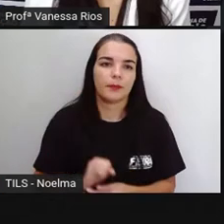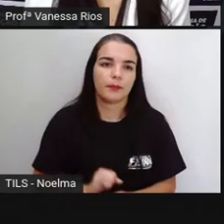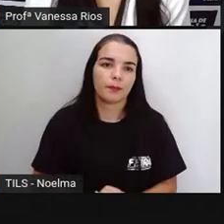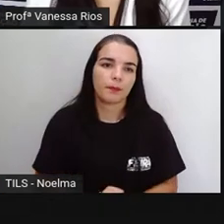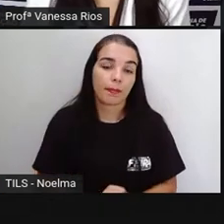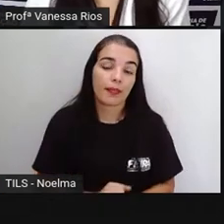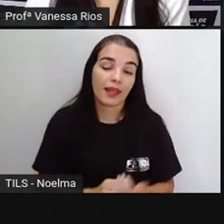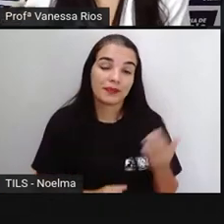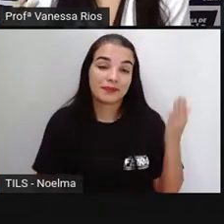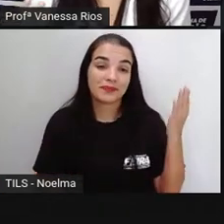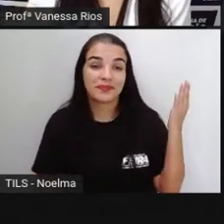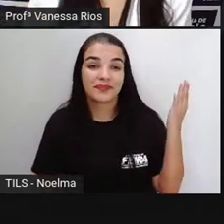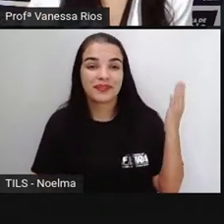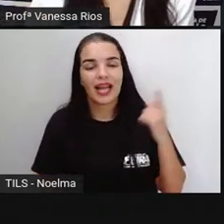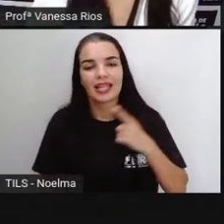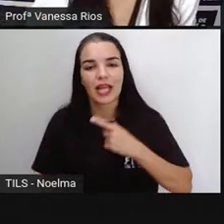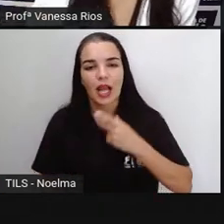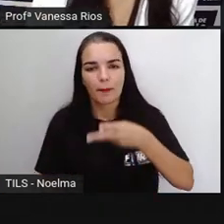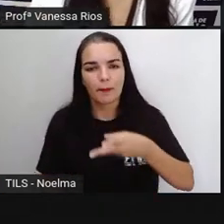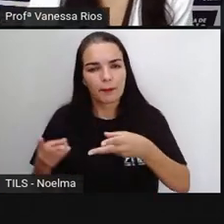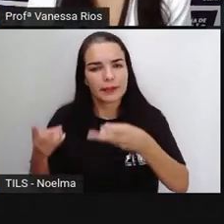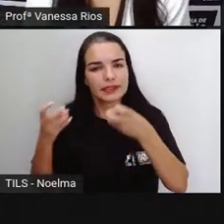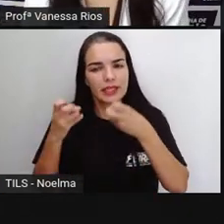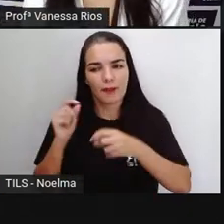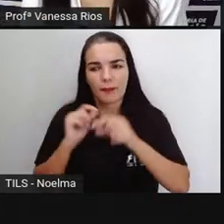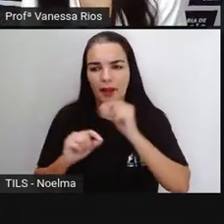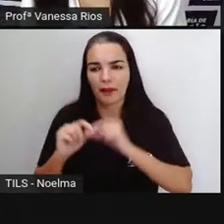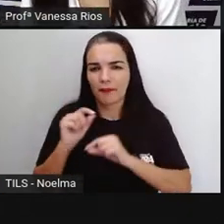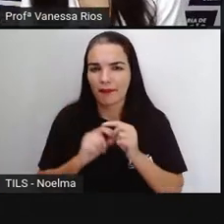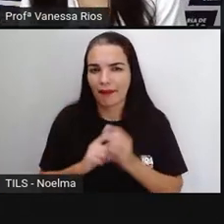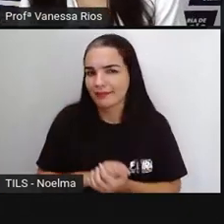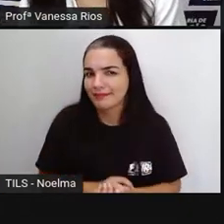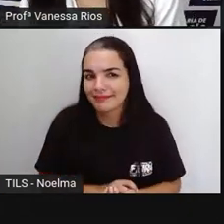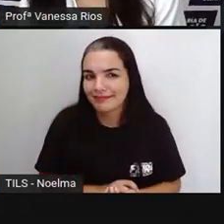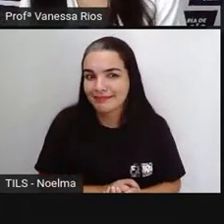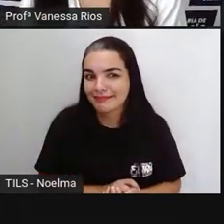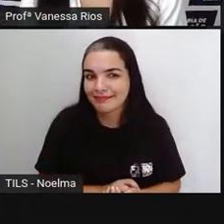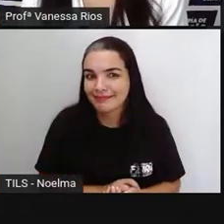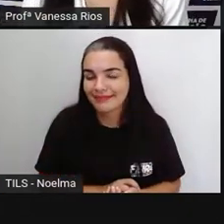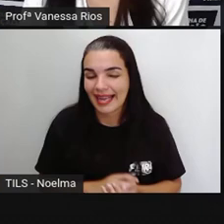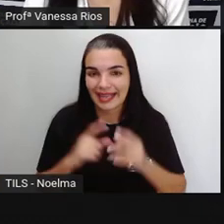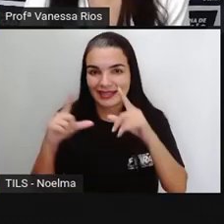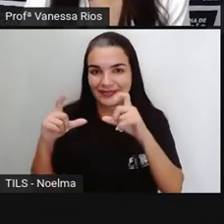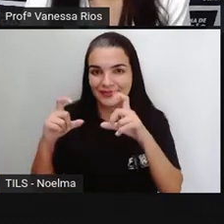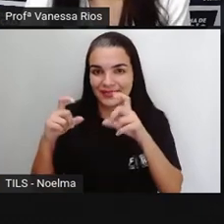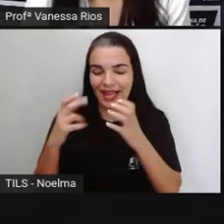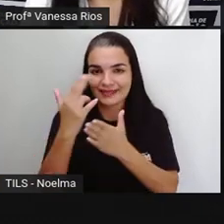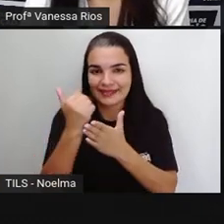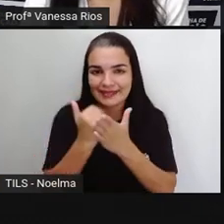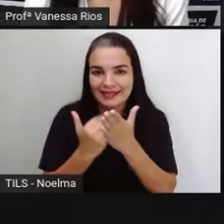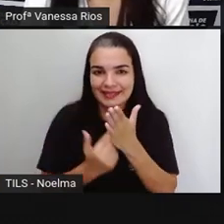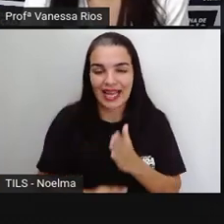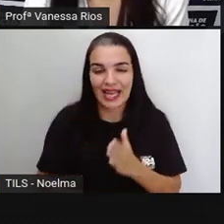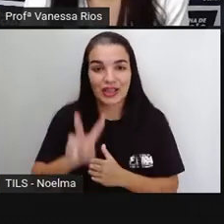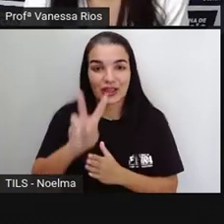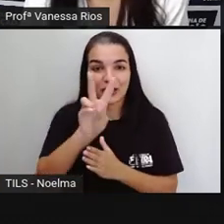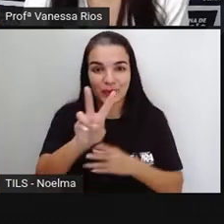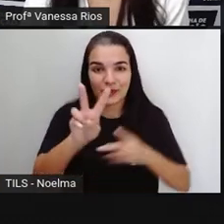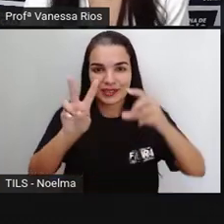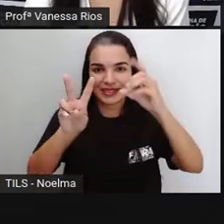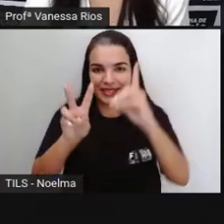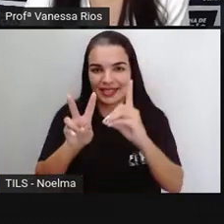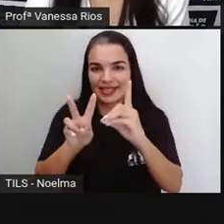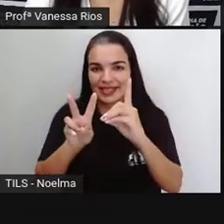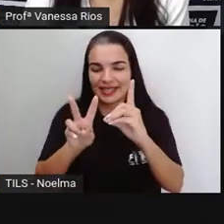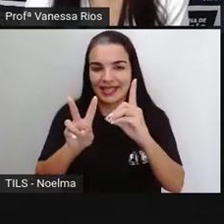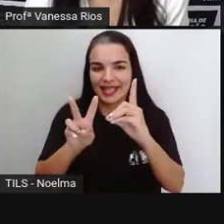E aí nós podemos perceber essas figuras bidimensionais ao nosso redor. A Pró falou, não foi?